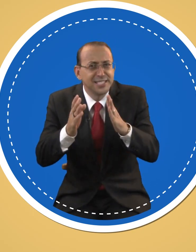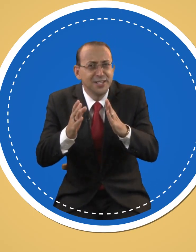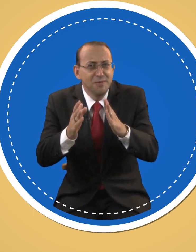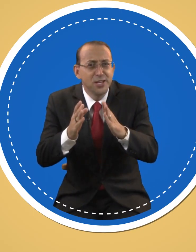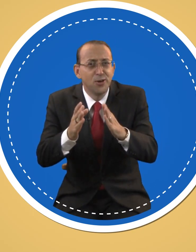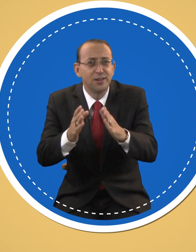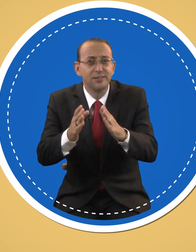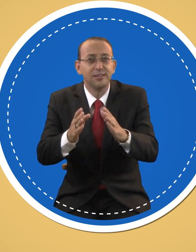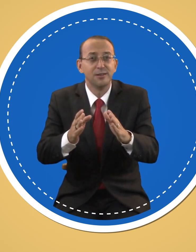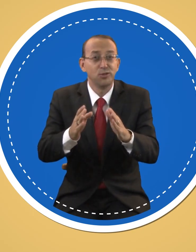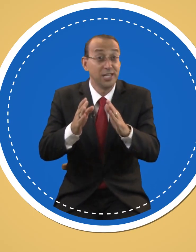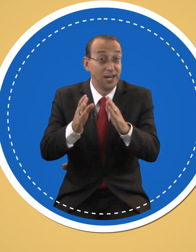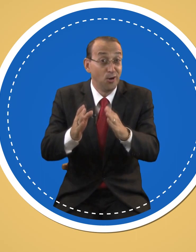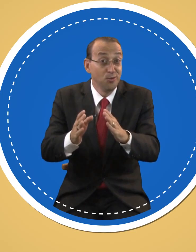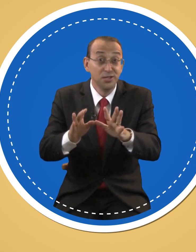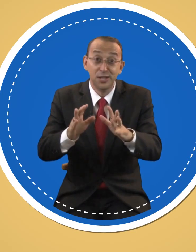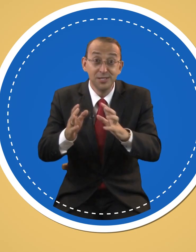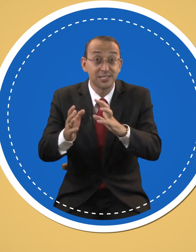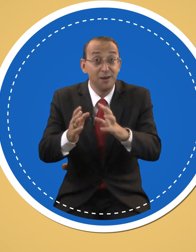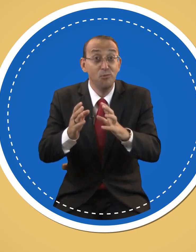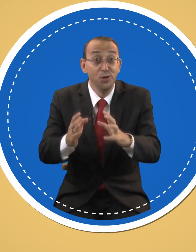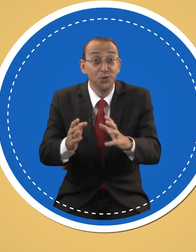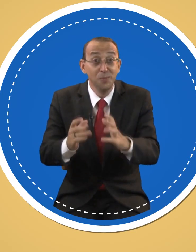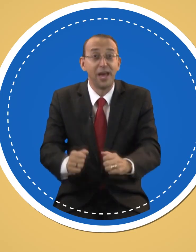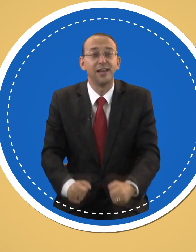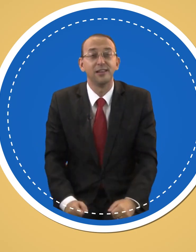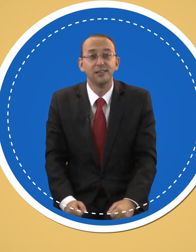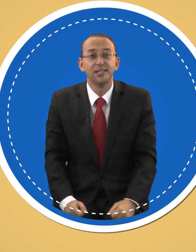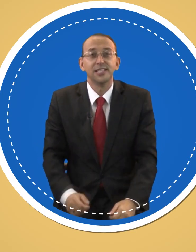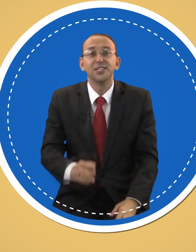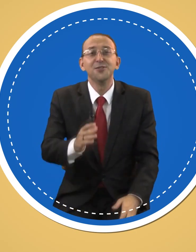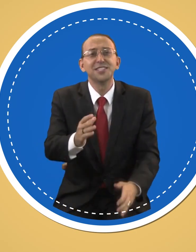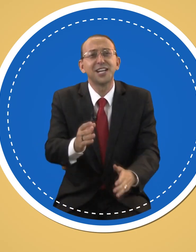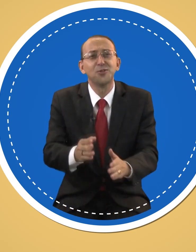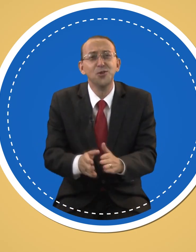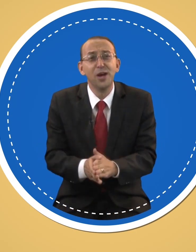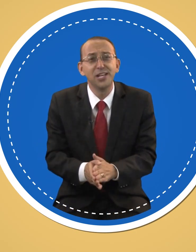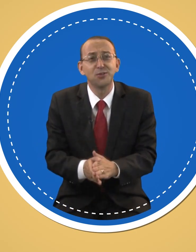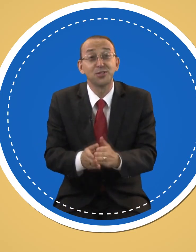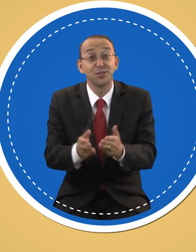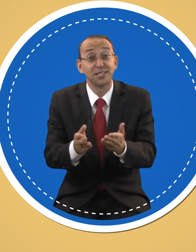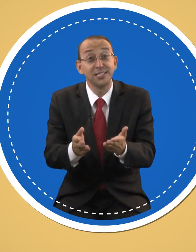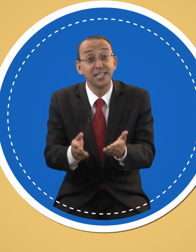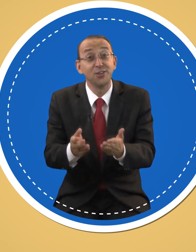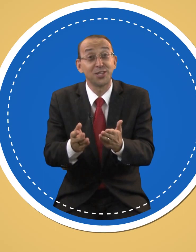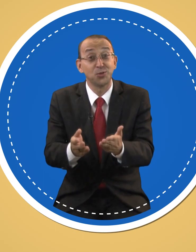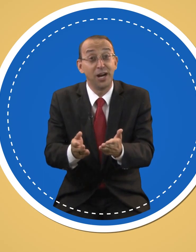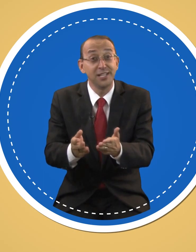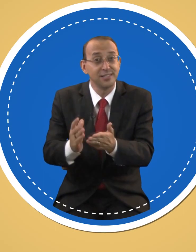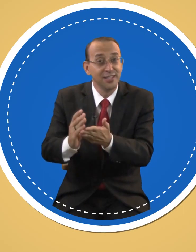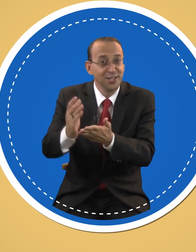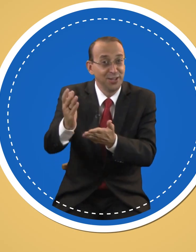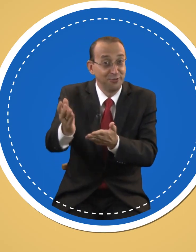atenção maior porque algo não está muito bem não está congruente com seus anseios